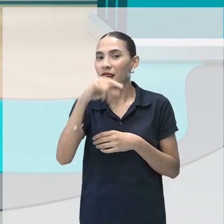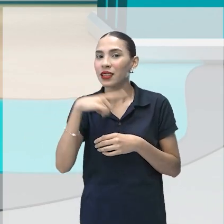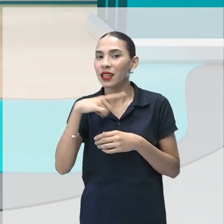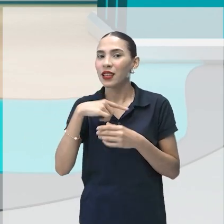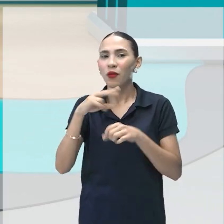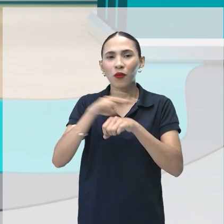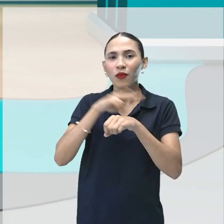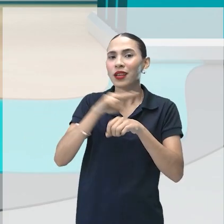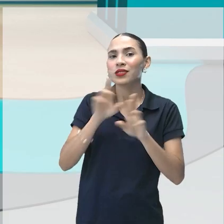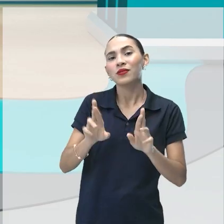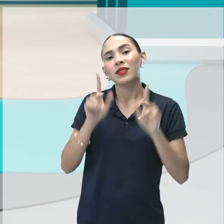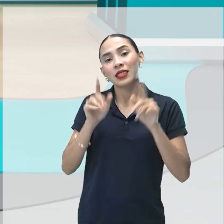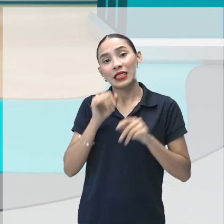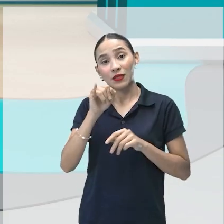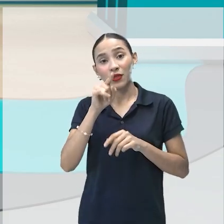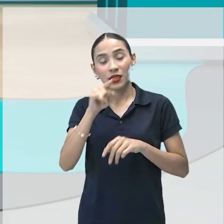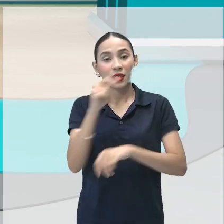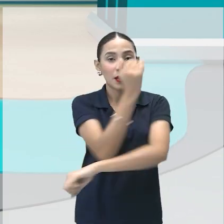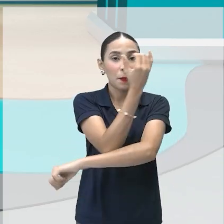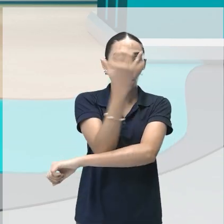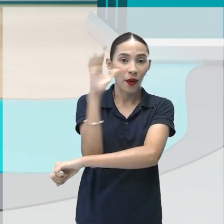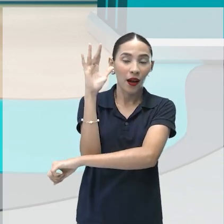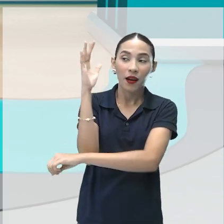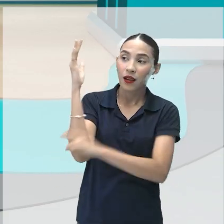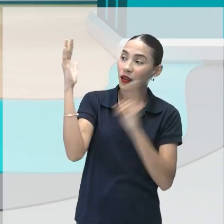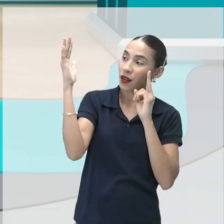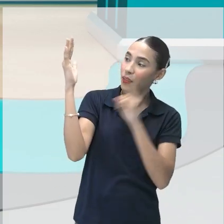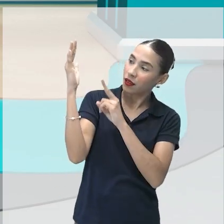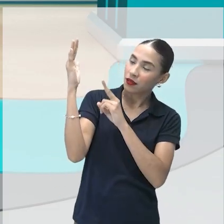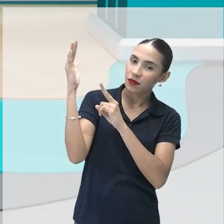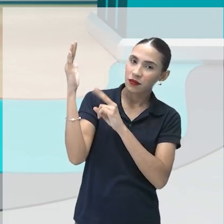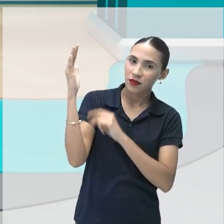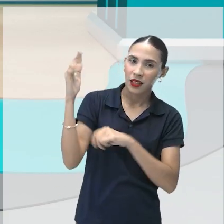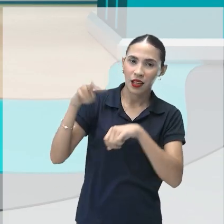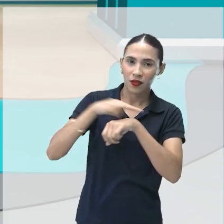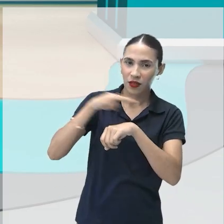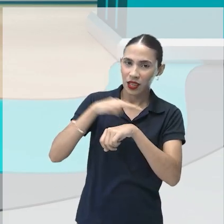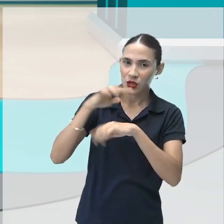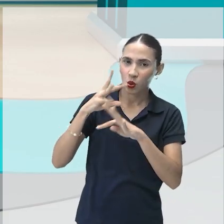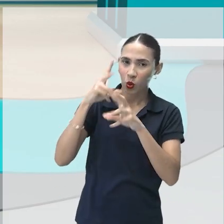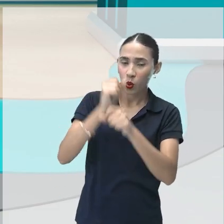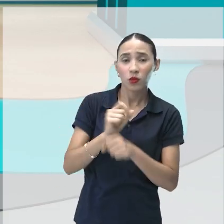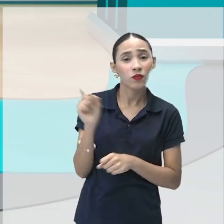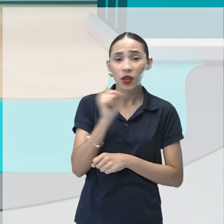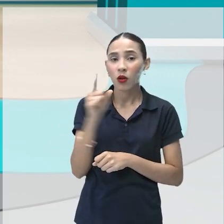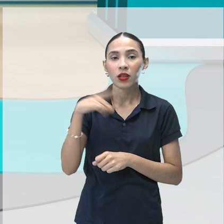verde diferente. Se você olhar uma árvore, a árvore ela não é um verde total, ela